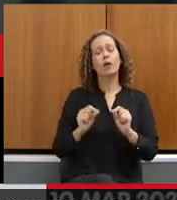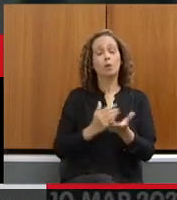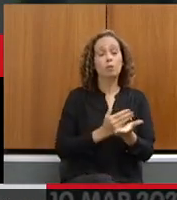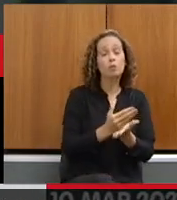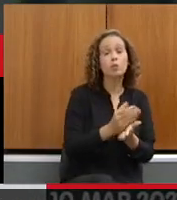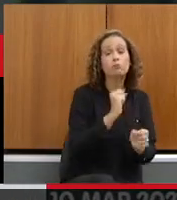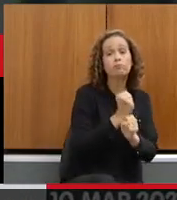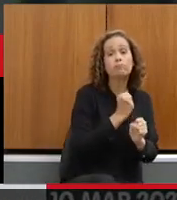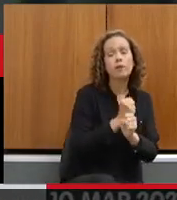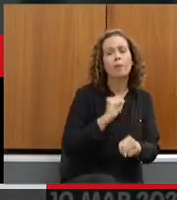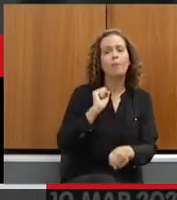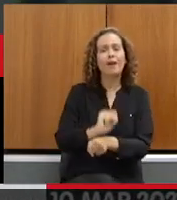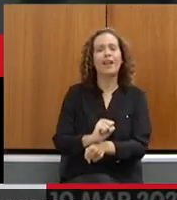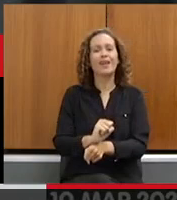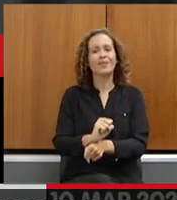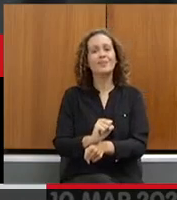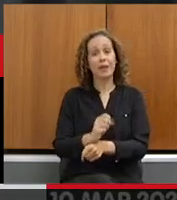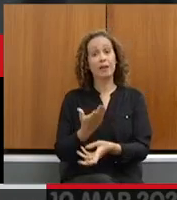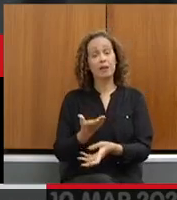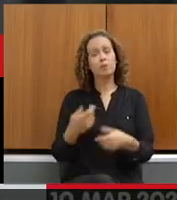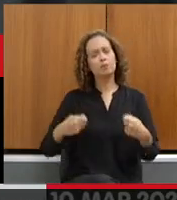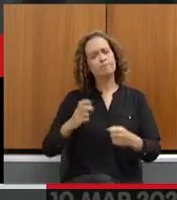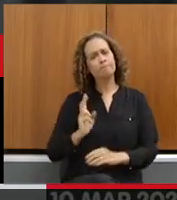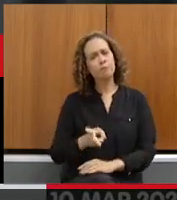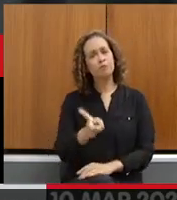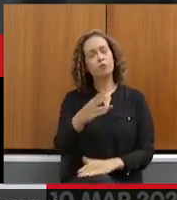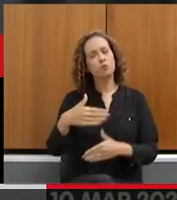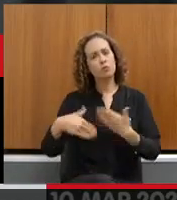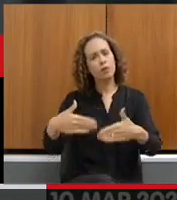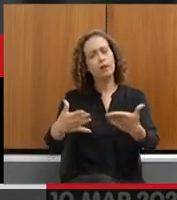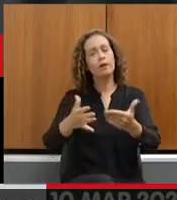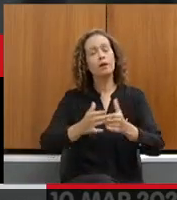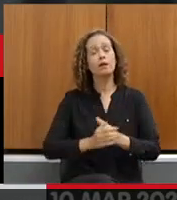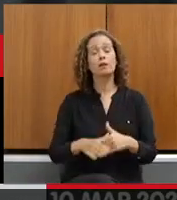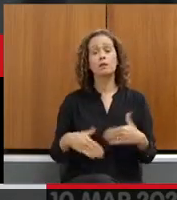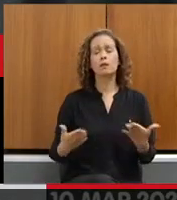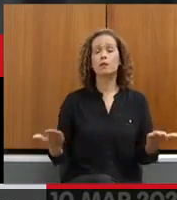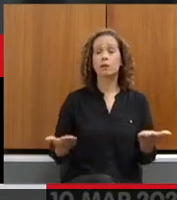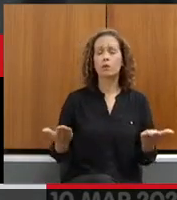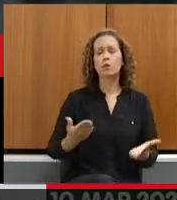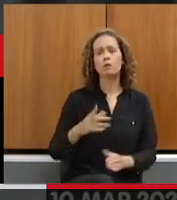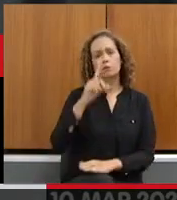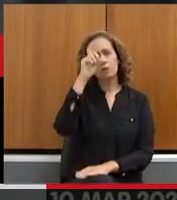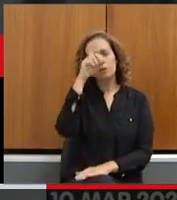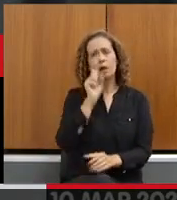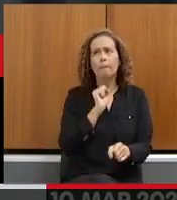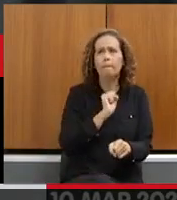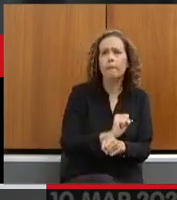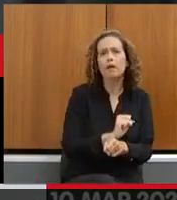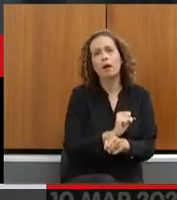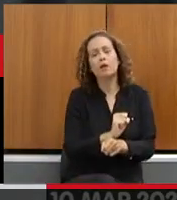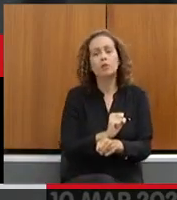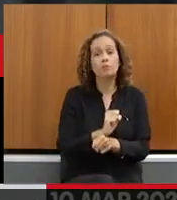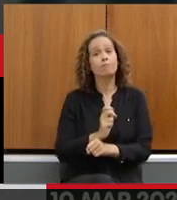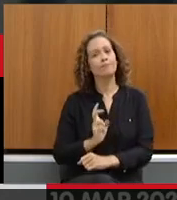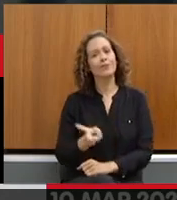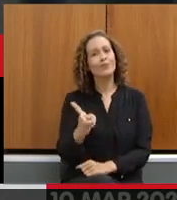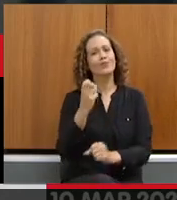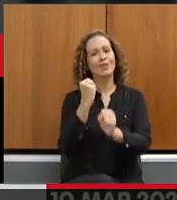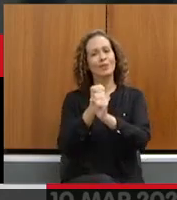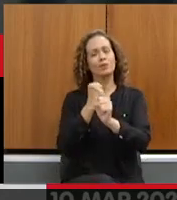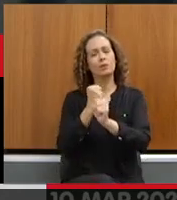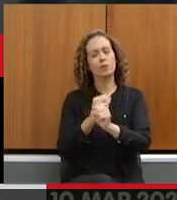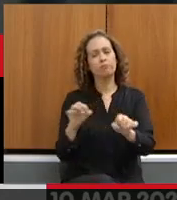parte do acordo avaliem ou seja real o objetivo agora É concluir os hospitais que estão parados com esse a curto tá